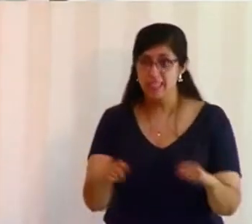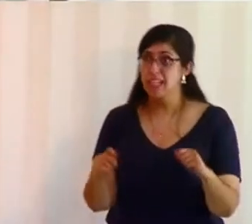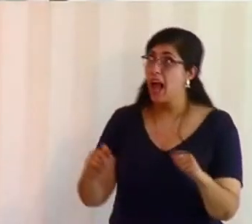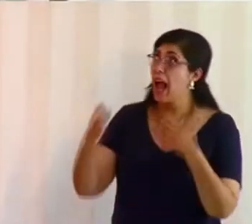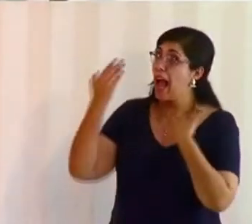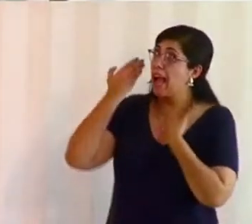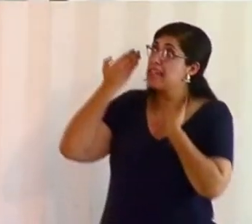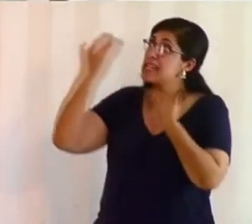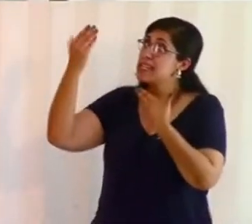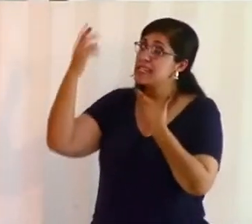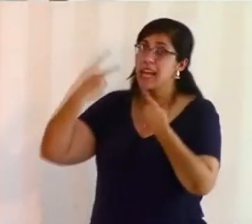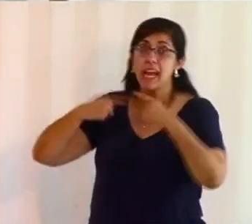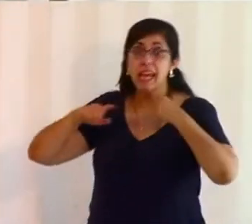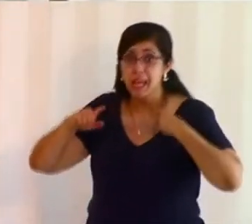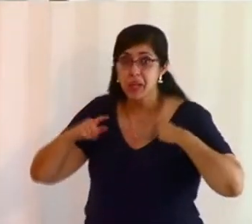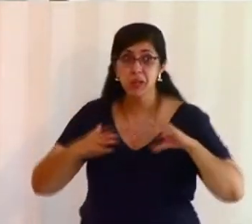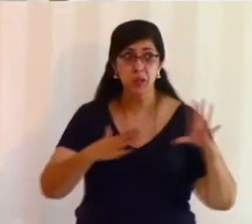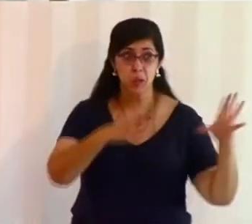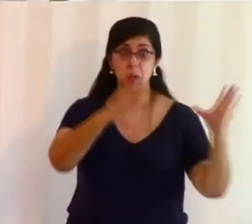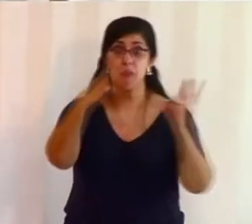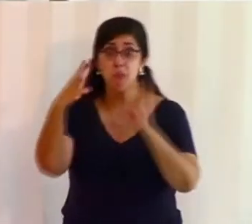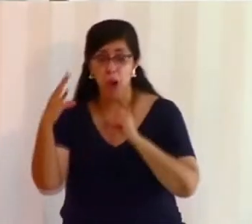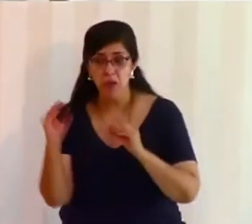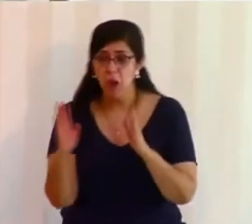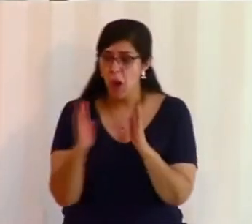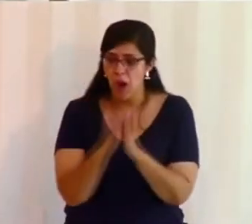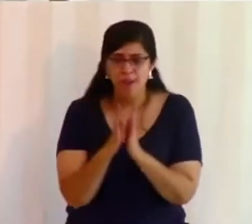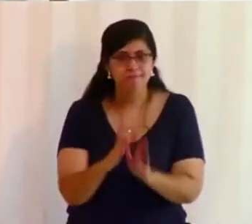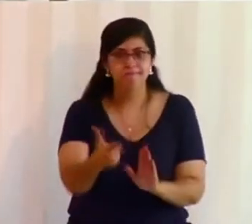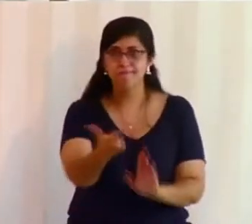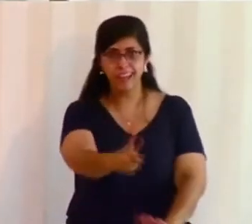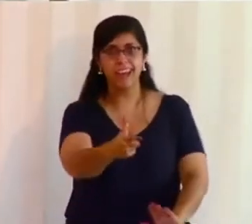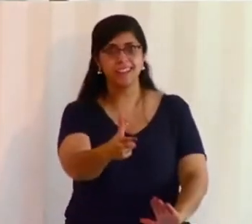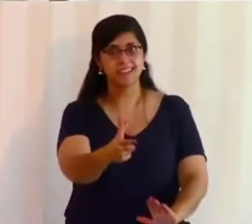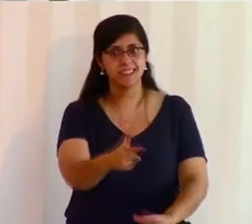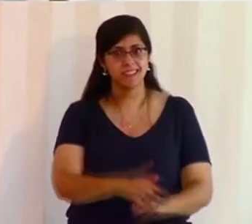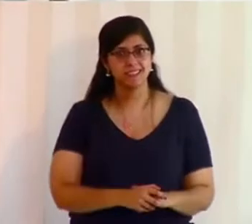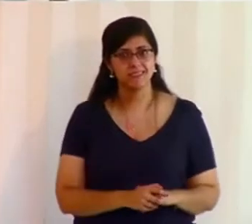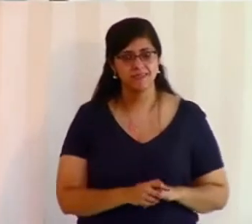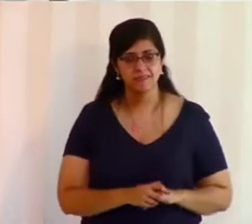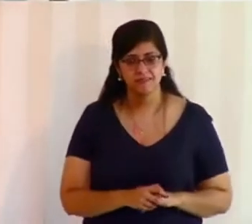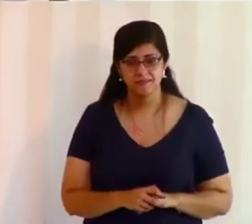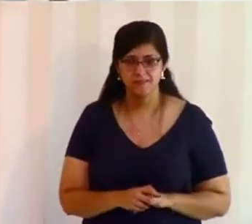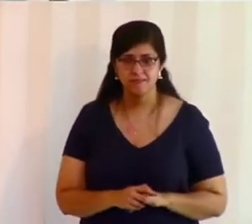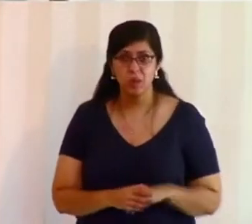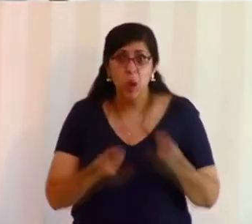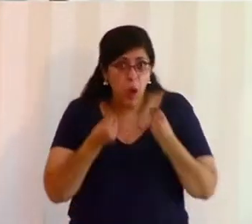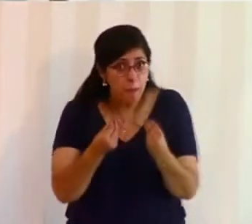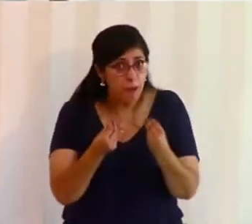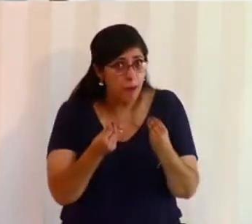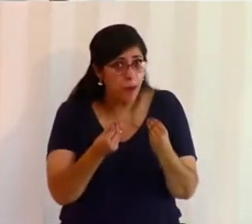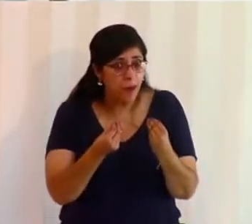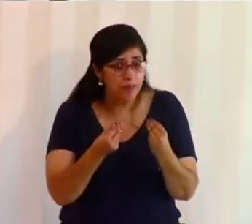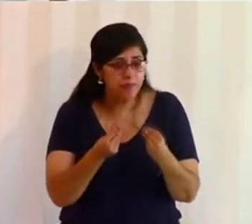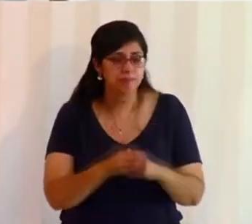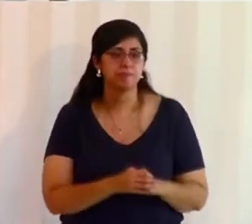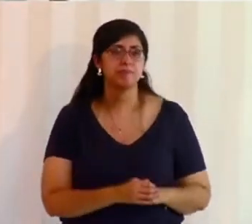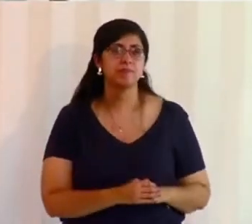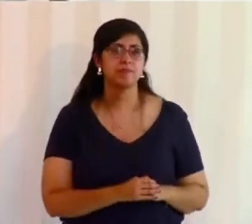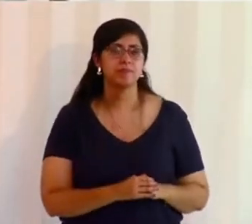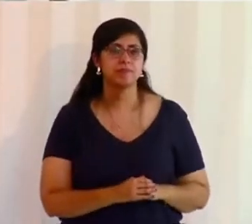cânticos espirituais e, pasmem, não oram. Tem alguma coisa errada. Nós não estamos debaixo